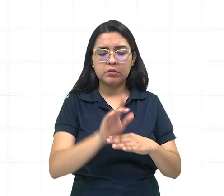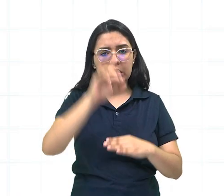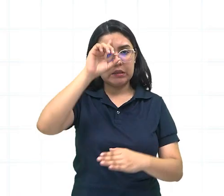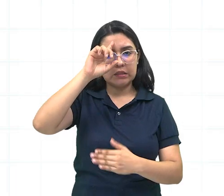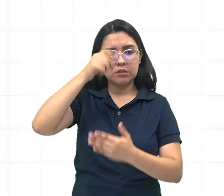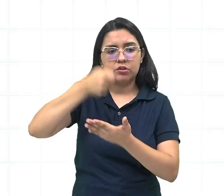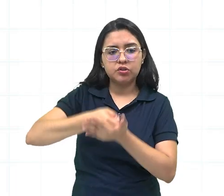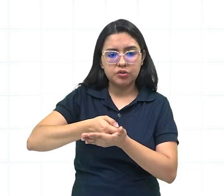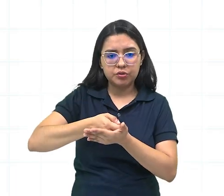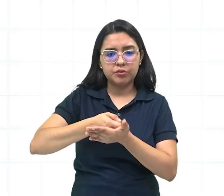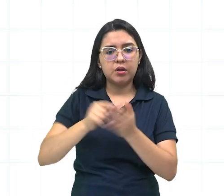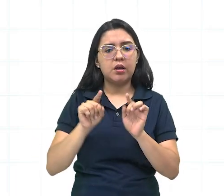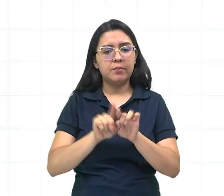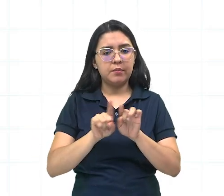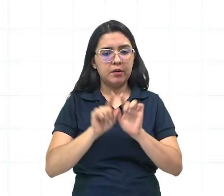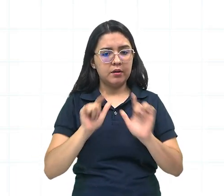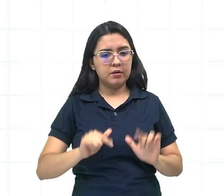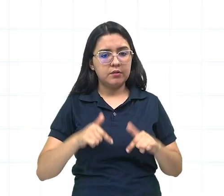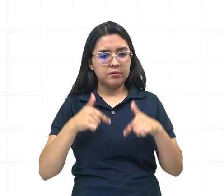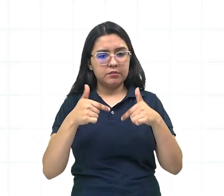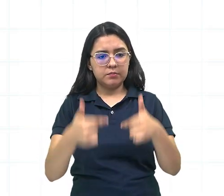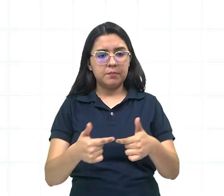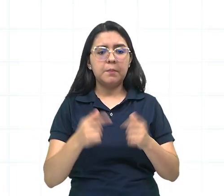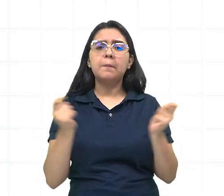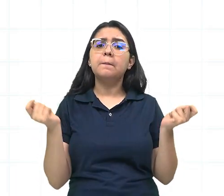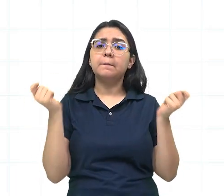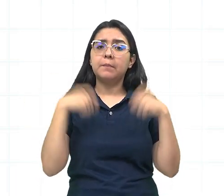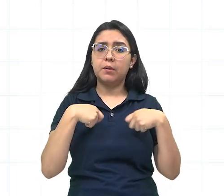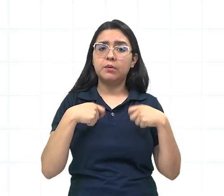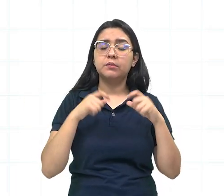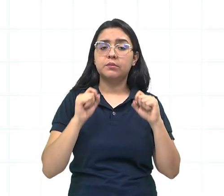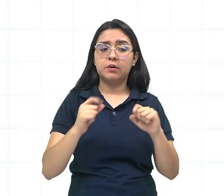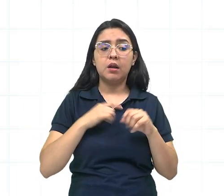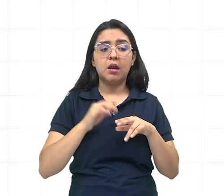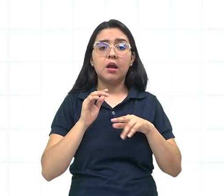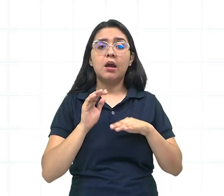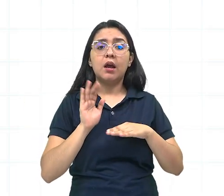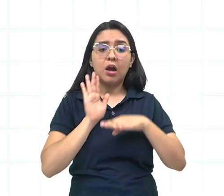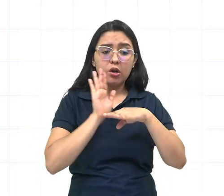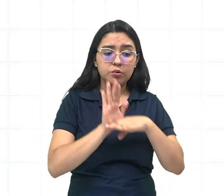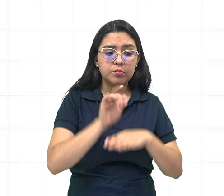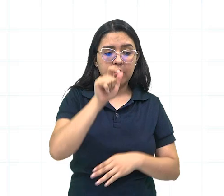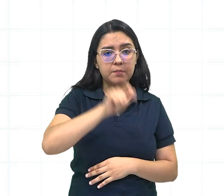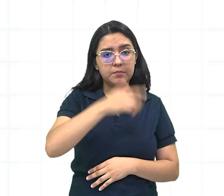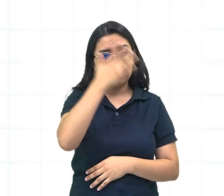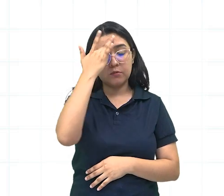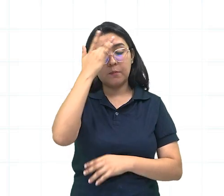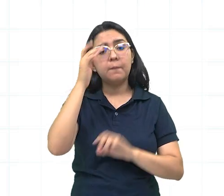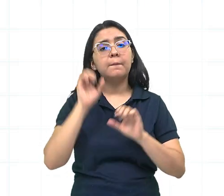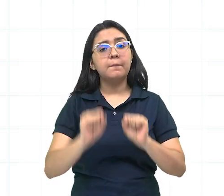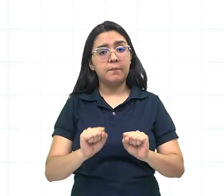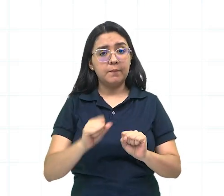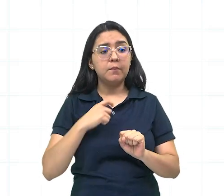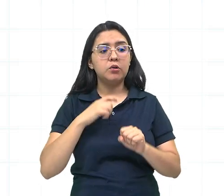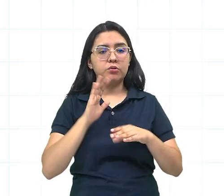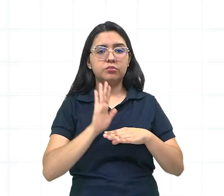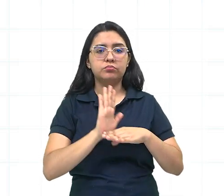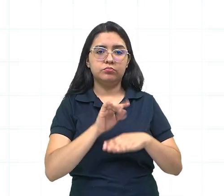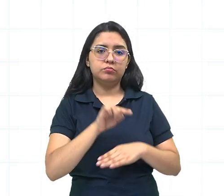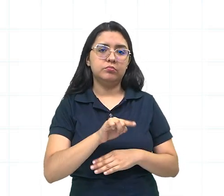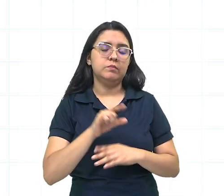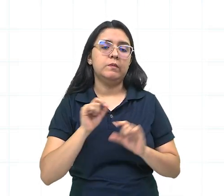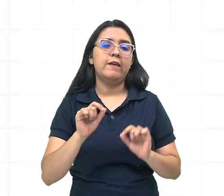decisões, tomar atitudes que possam ajudar a vítima, você pode acabar salvando a vida